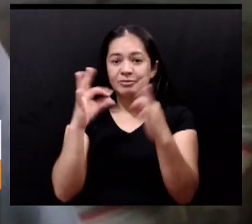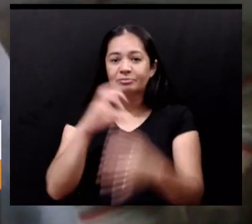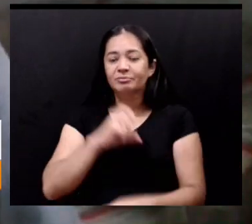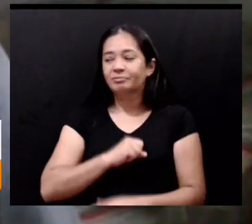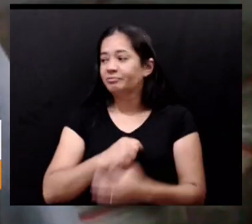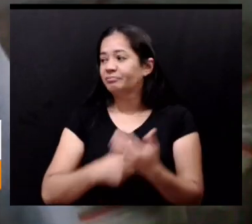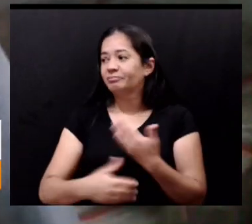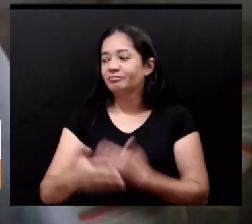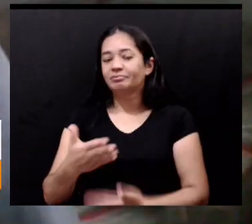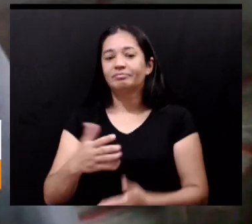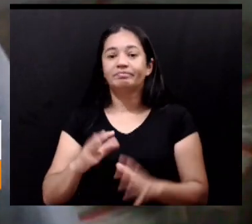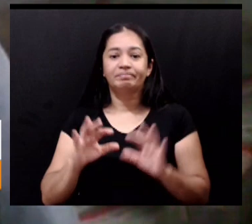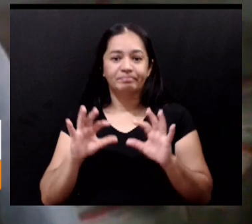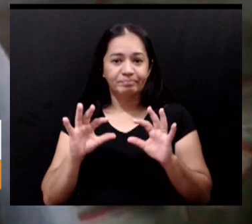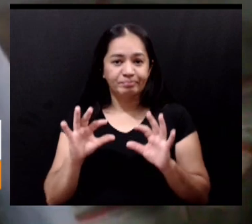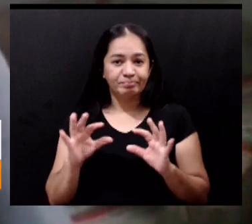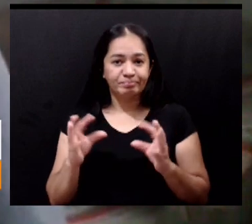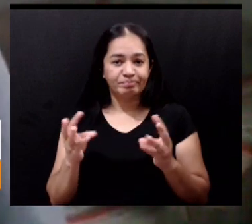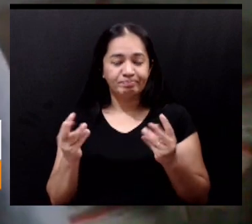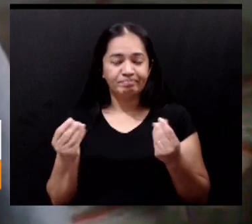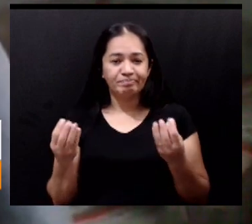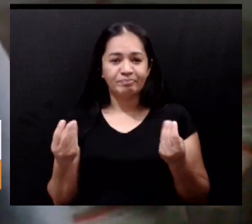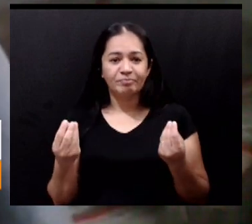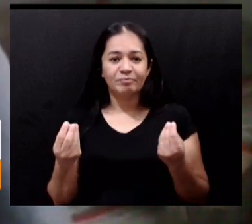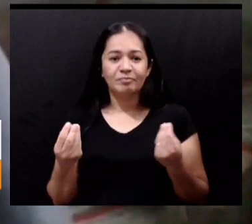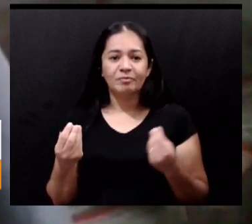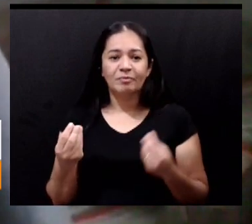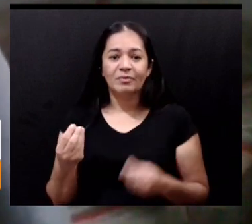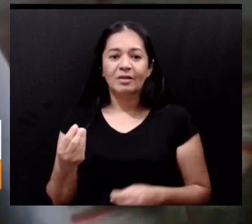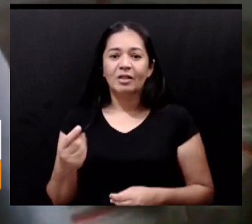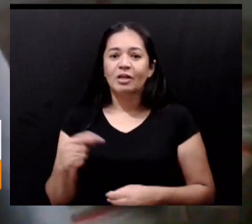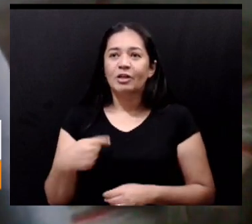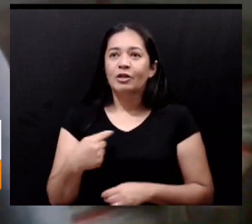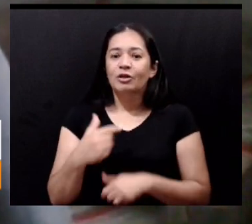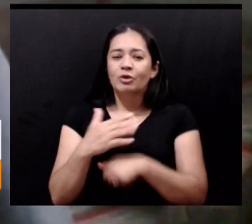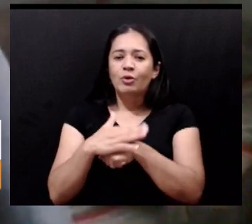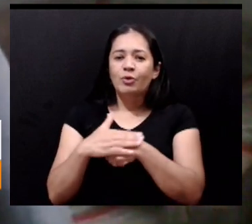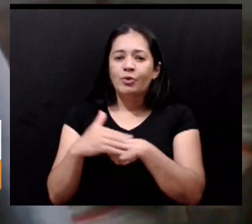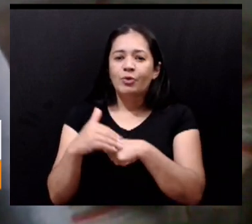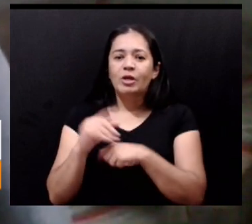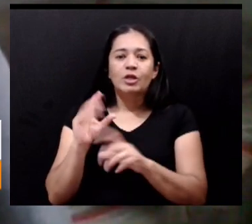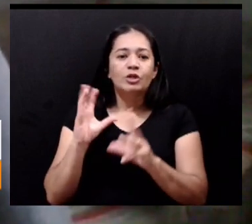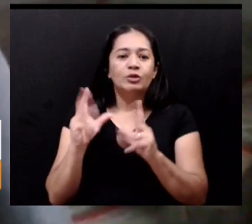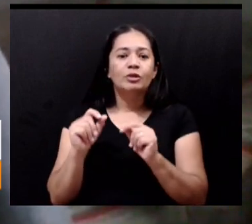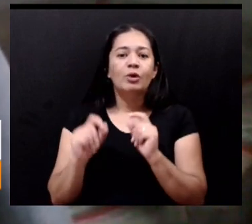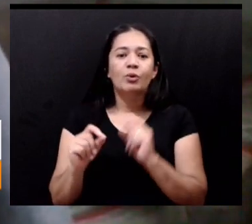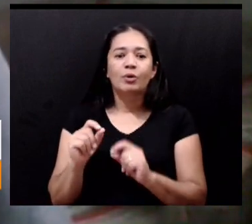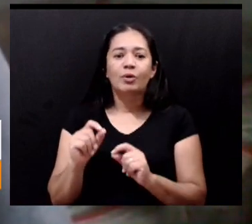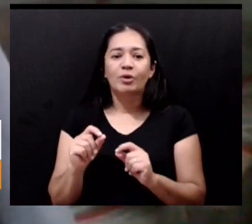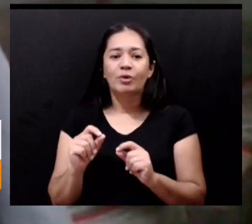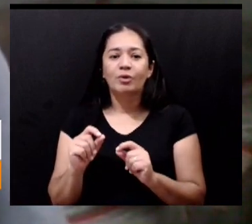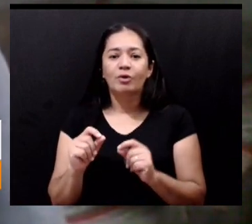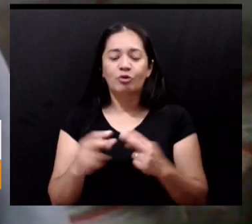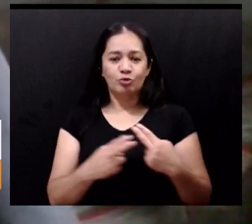assim, o que nos acalenta no luto é o amor. Se é o amor